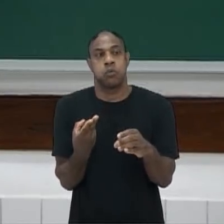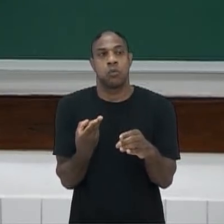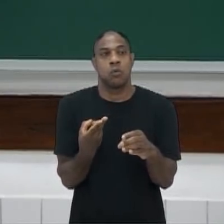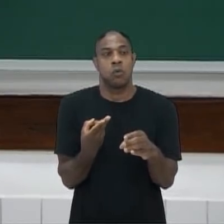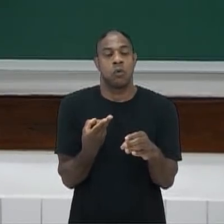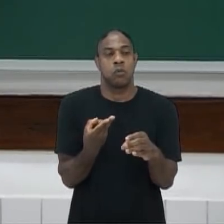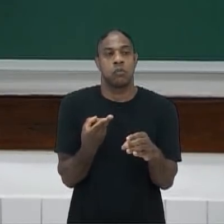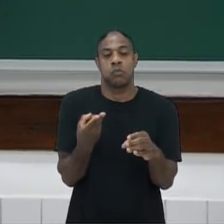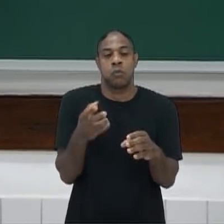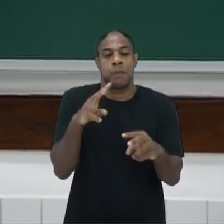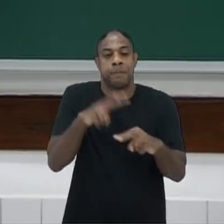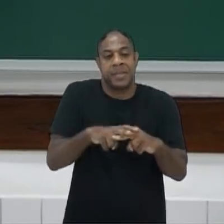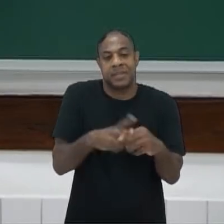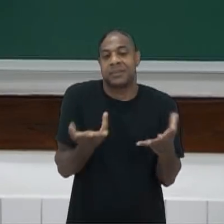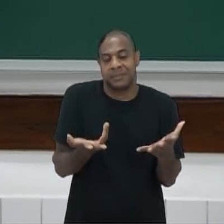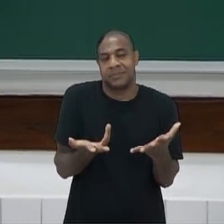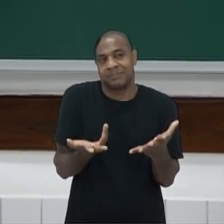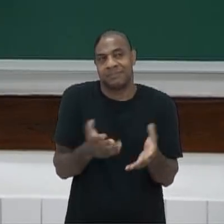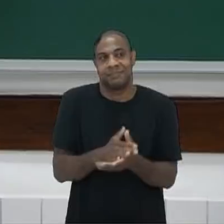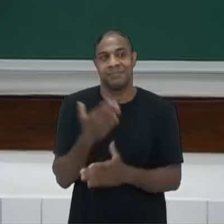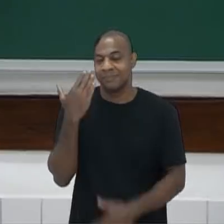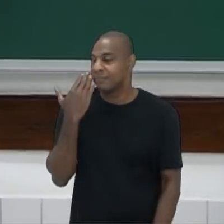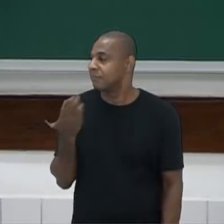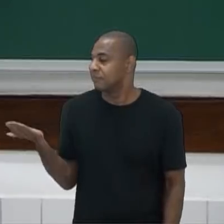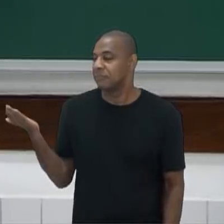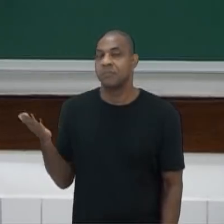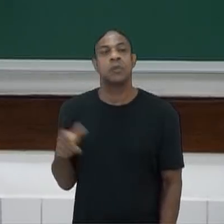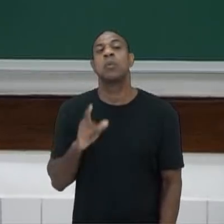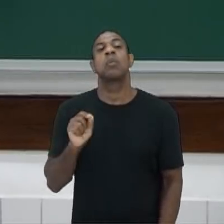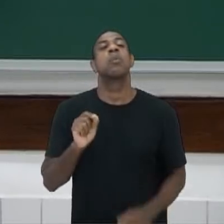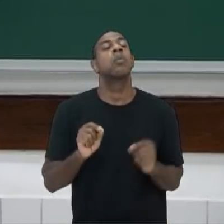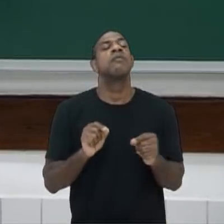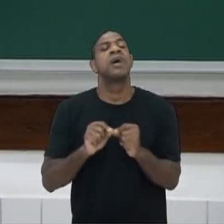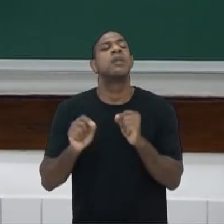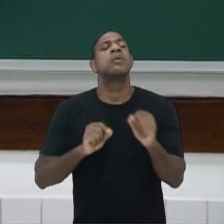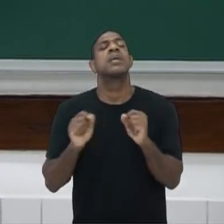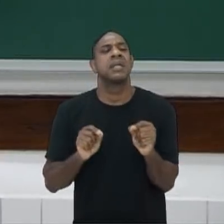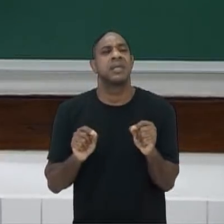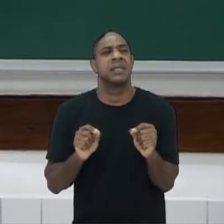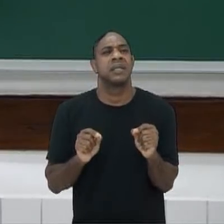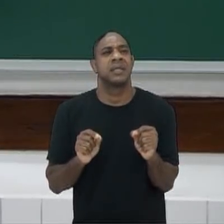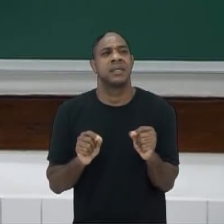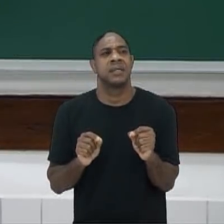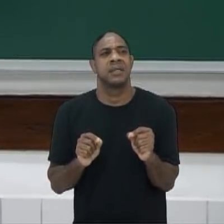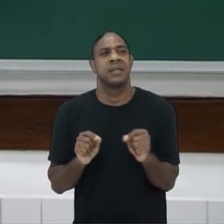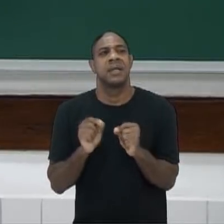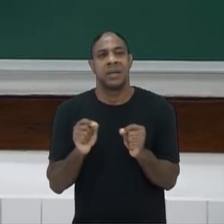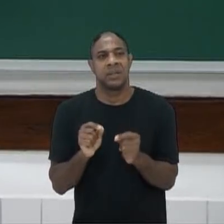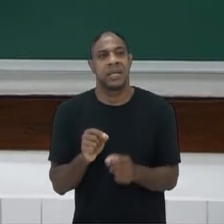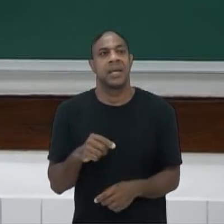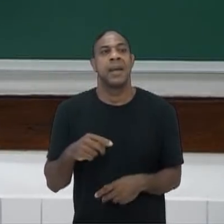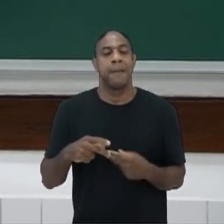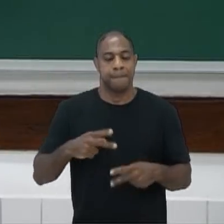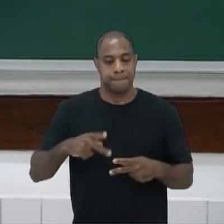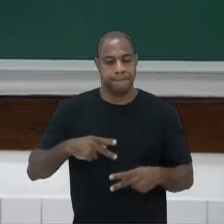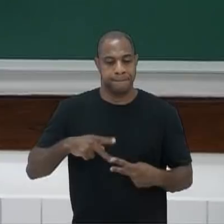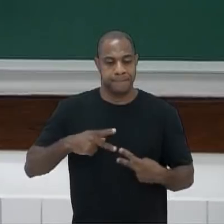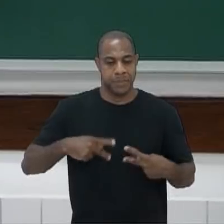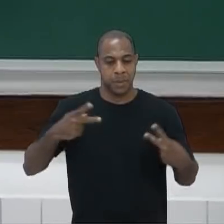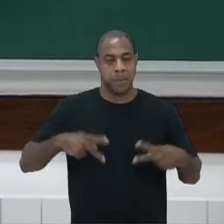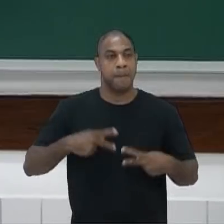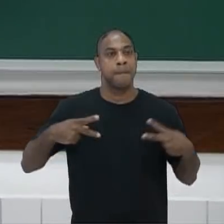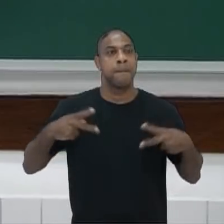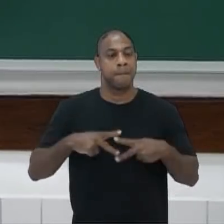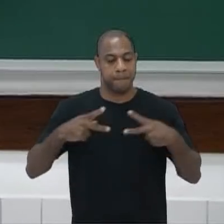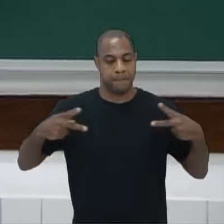aderidos, associados ao retículo endoplasmático. Qual que é a função deles? Sintetizar proteínas. Então, vou mostrar no nosso